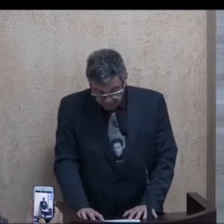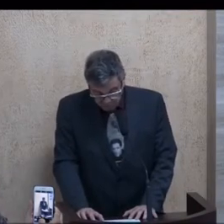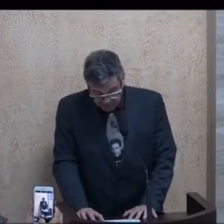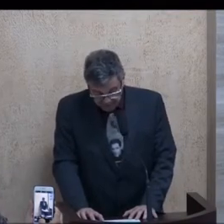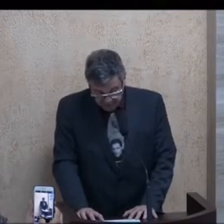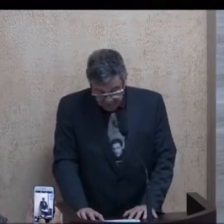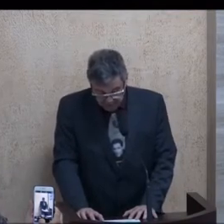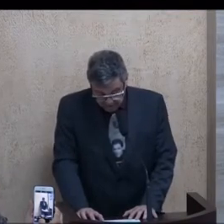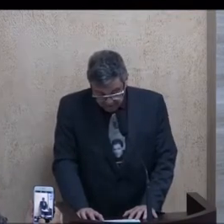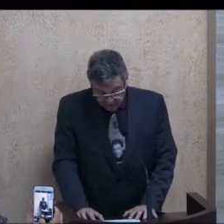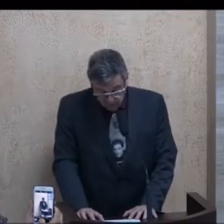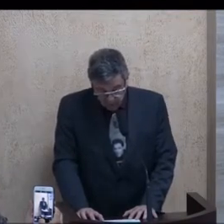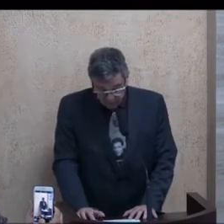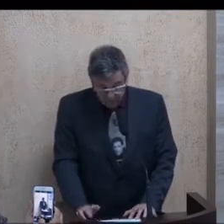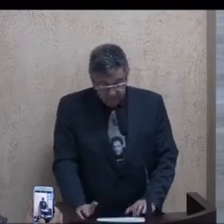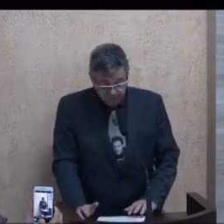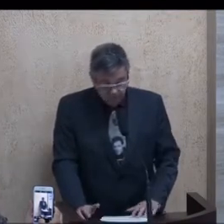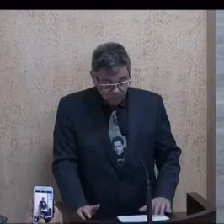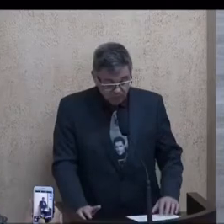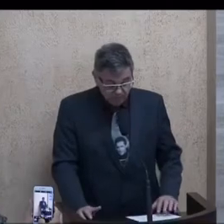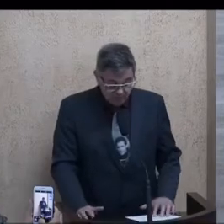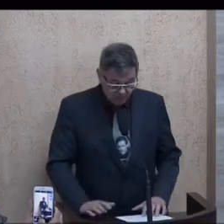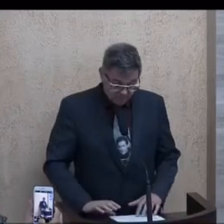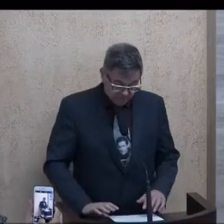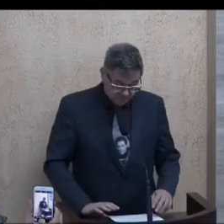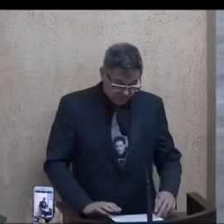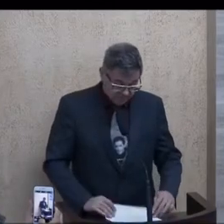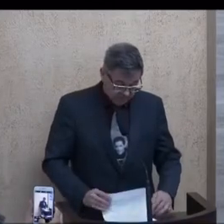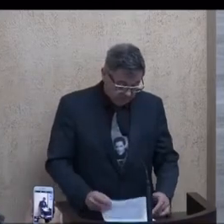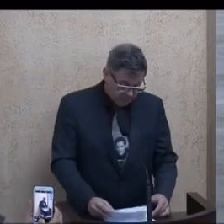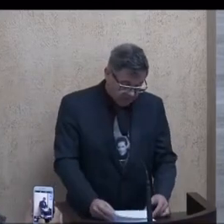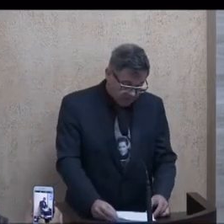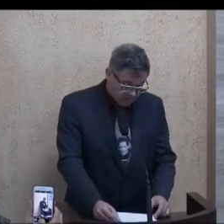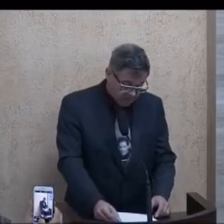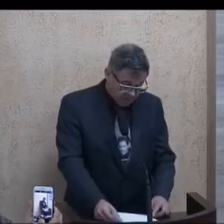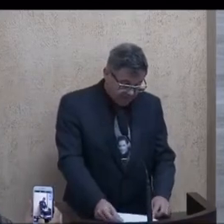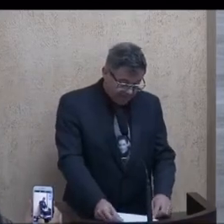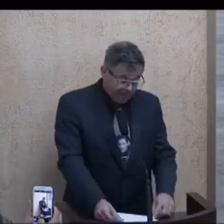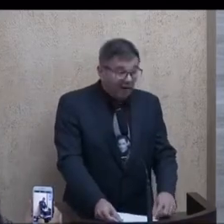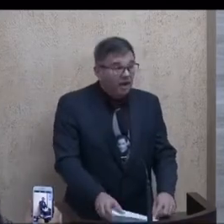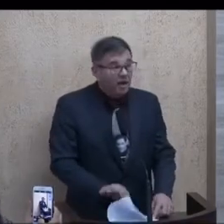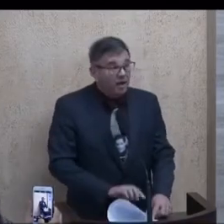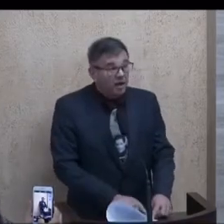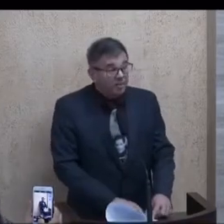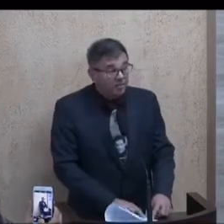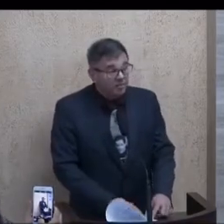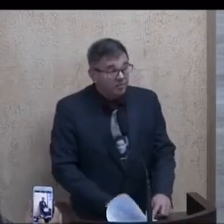na memória e no coração dos limeirenses.